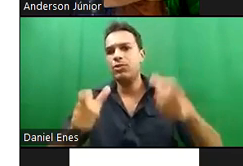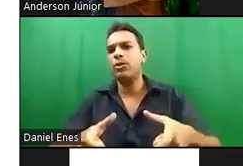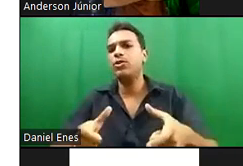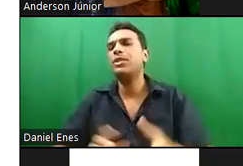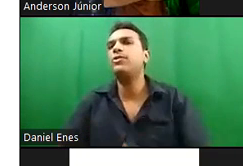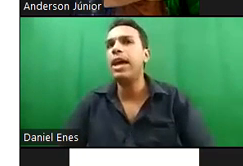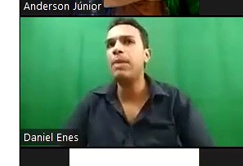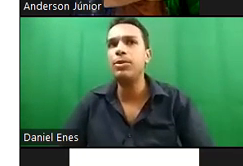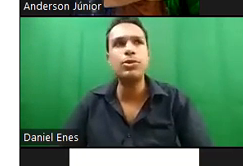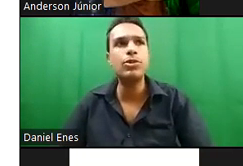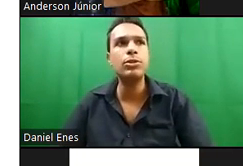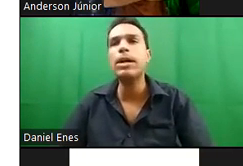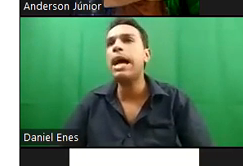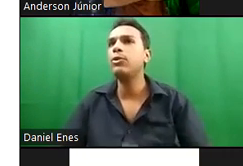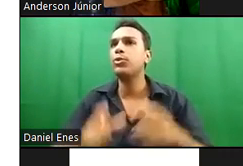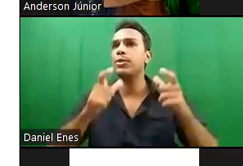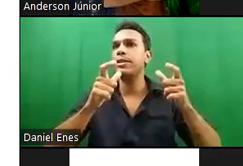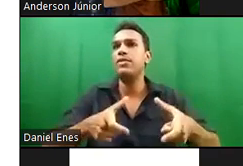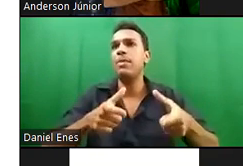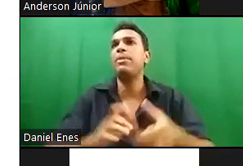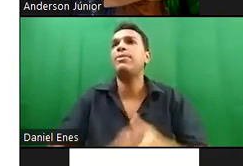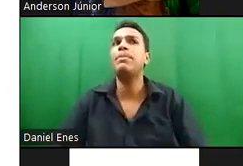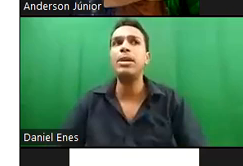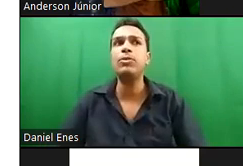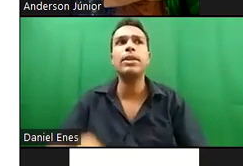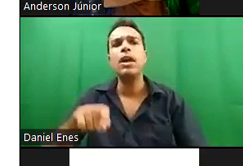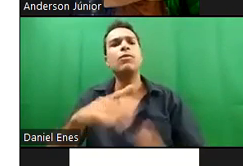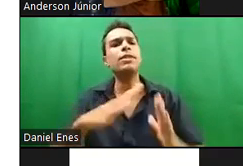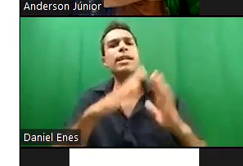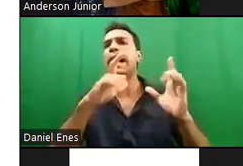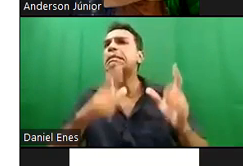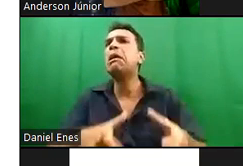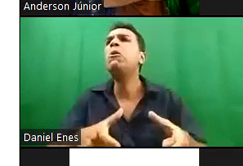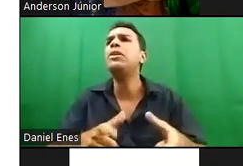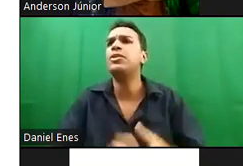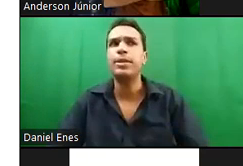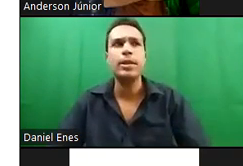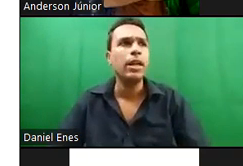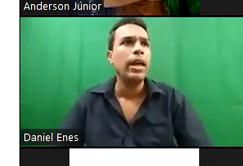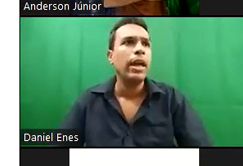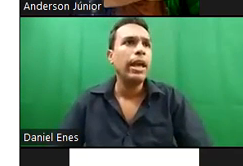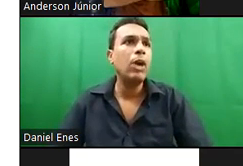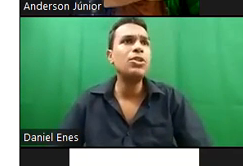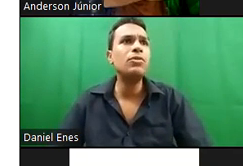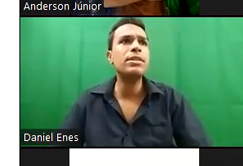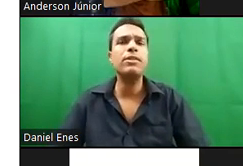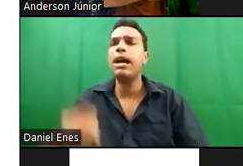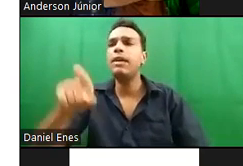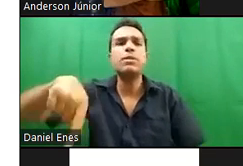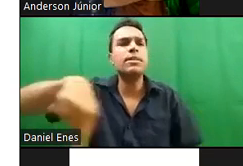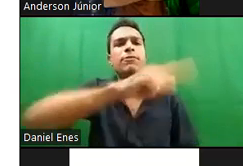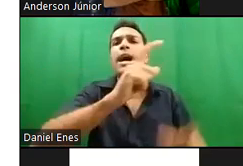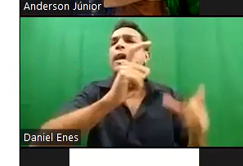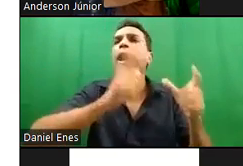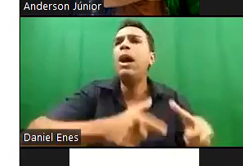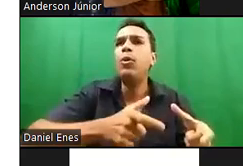caso, onde o advérbio de lugar. Eu estou usando esse advérbio para fazer a pergunta. Você casa? Onde? Aonde você vai?